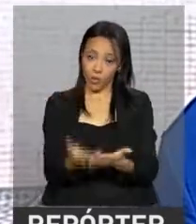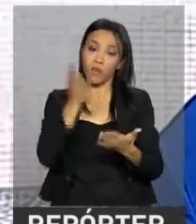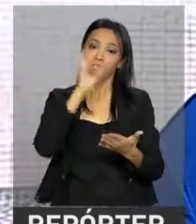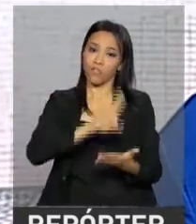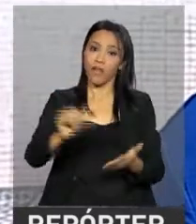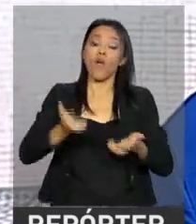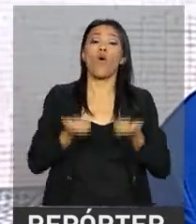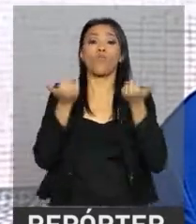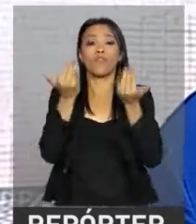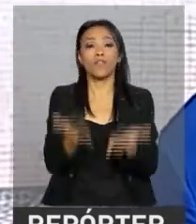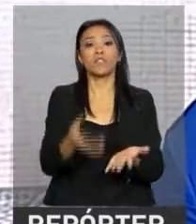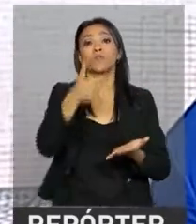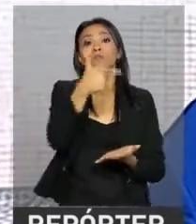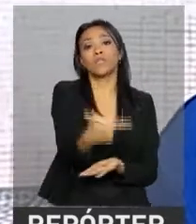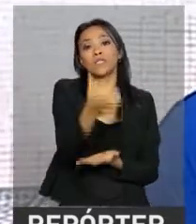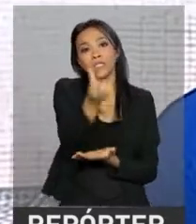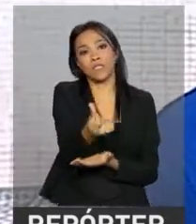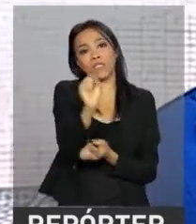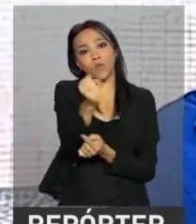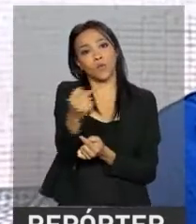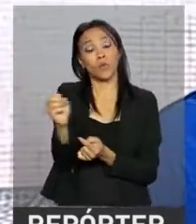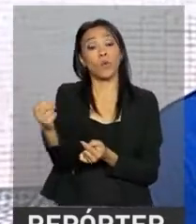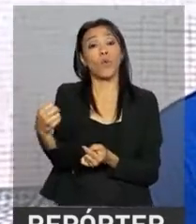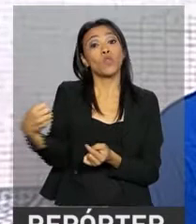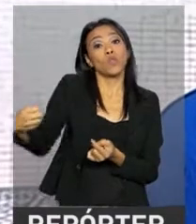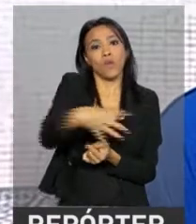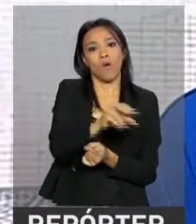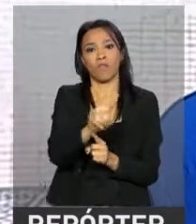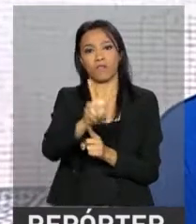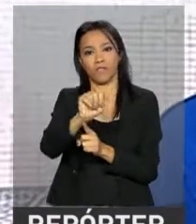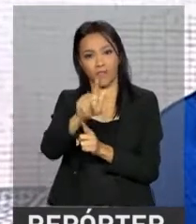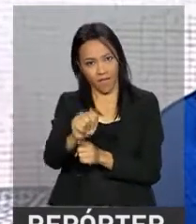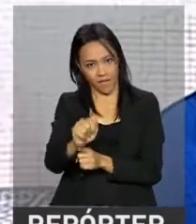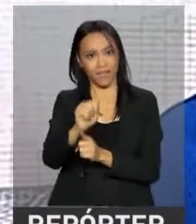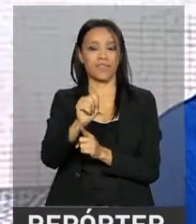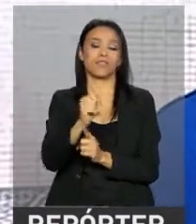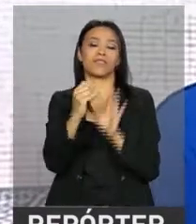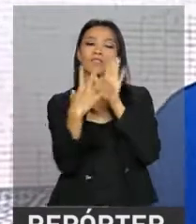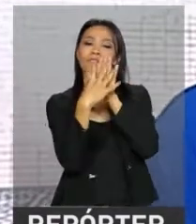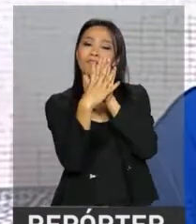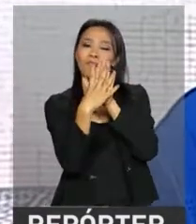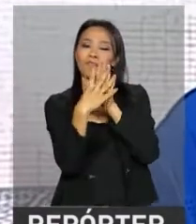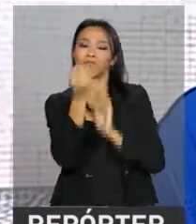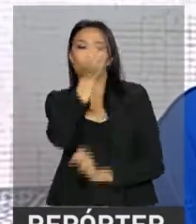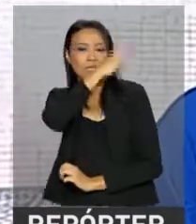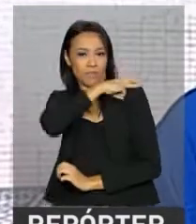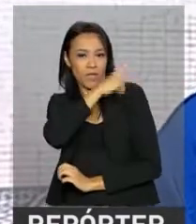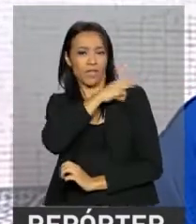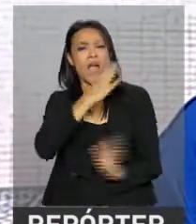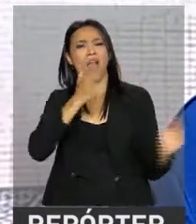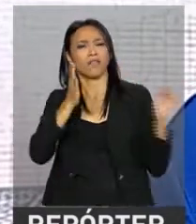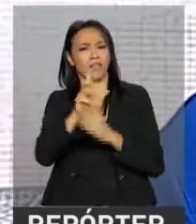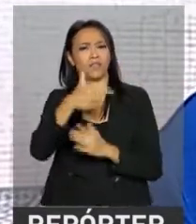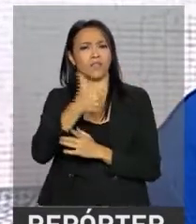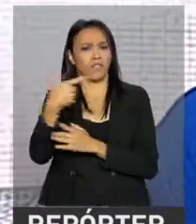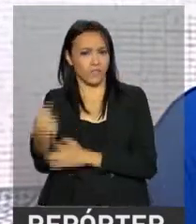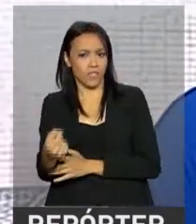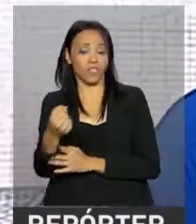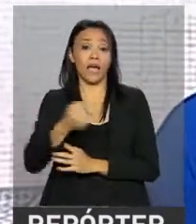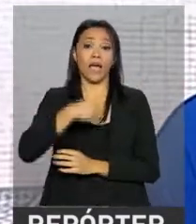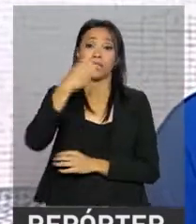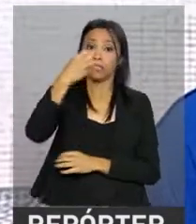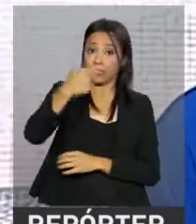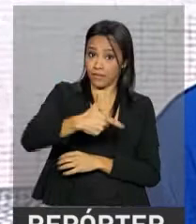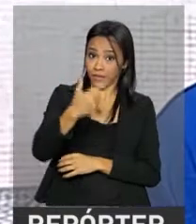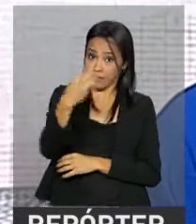oferecer 268 mil novas vagas no ensino médio até 2020. A primeira parcela de 230 milhões